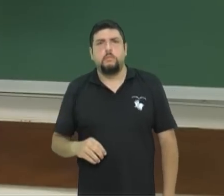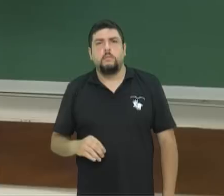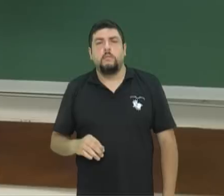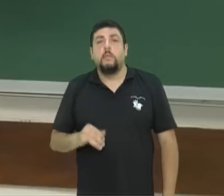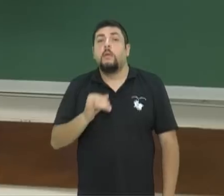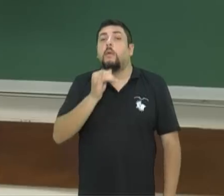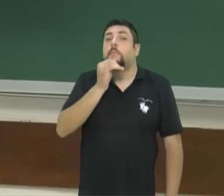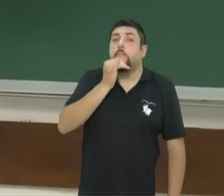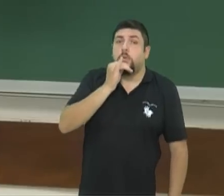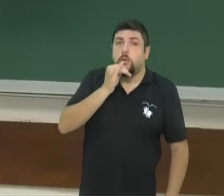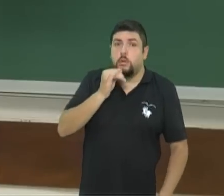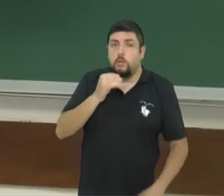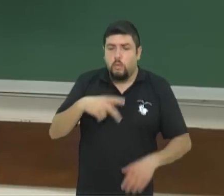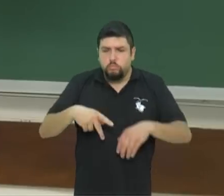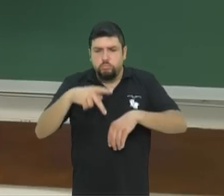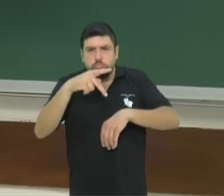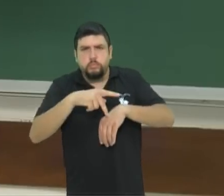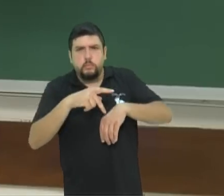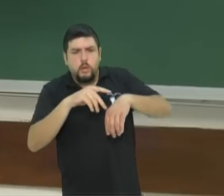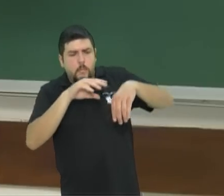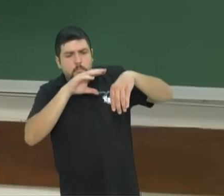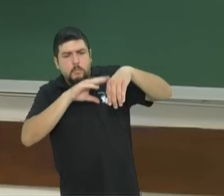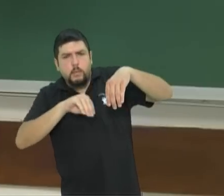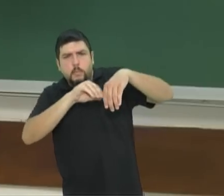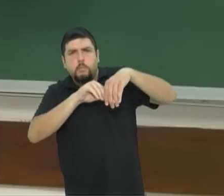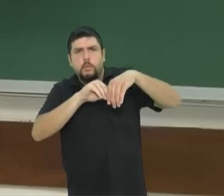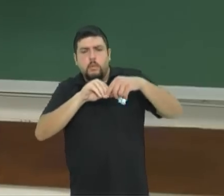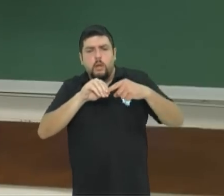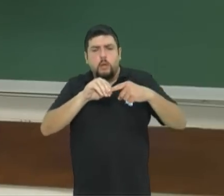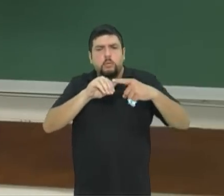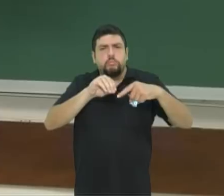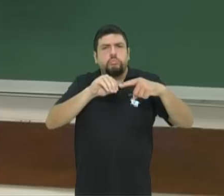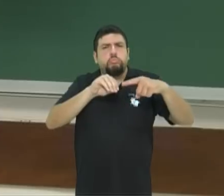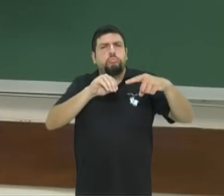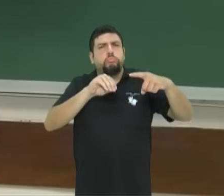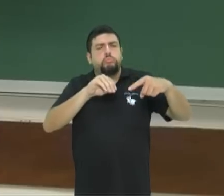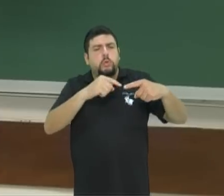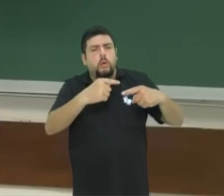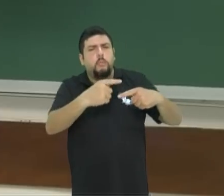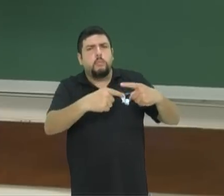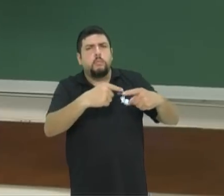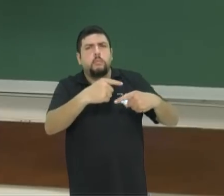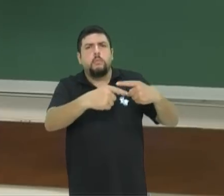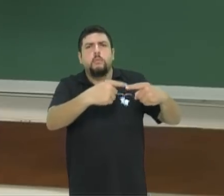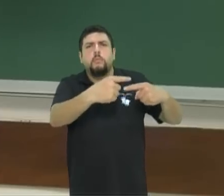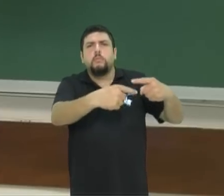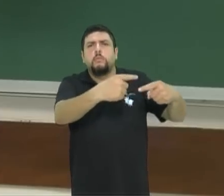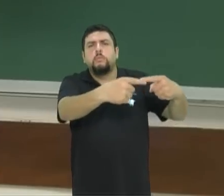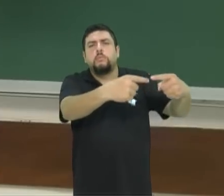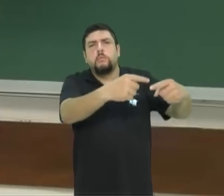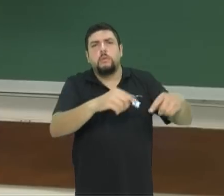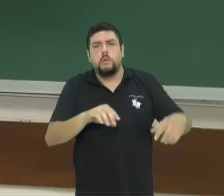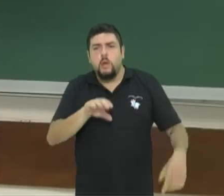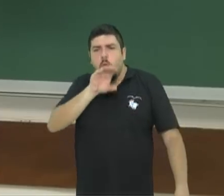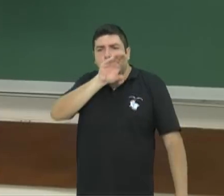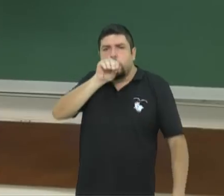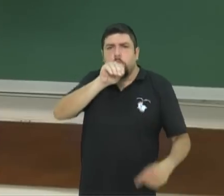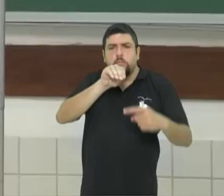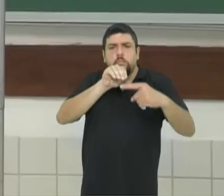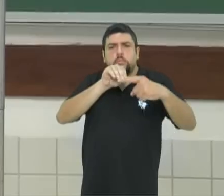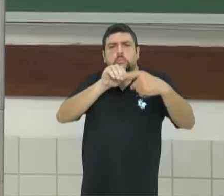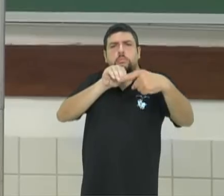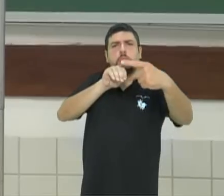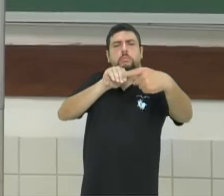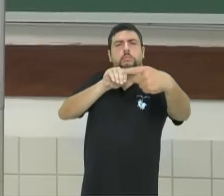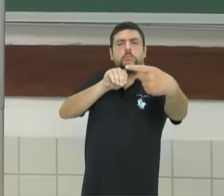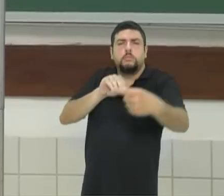um som e esse som se multiplica, se reproduz sozinho em determinado ambiente, né? Dependendo da acústica